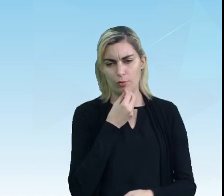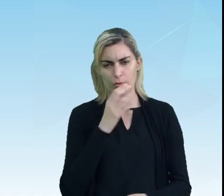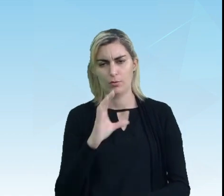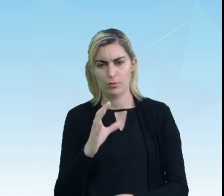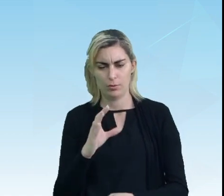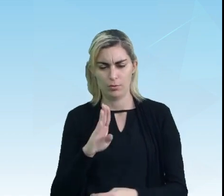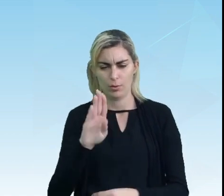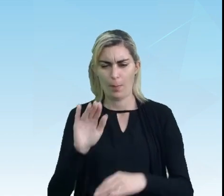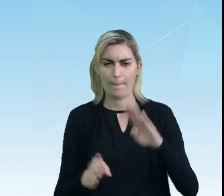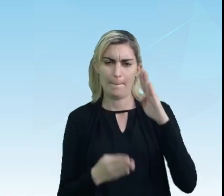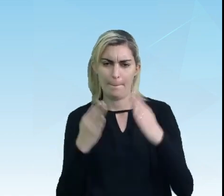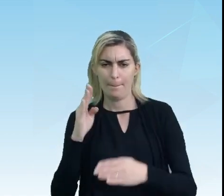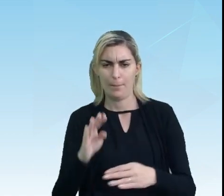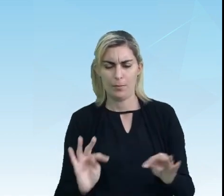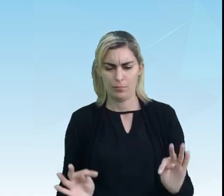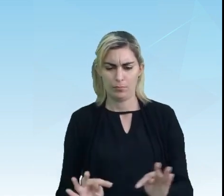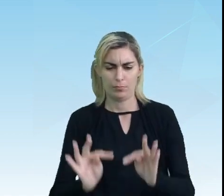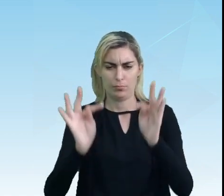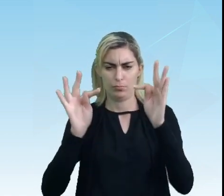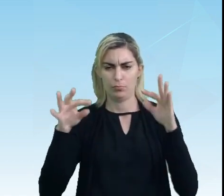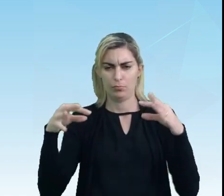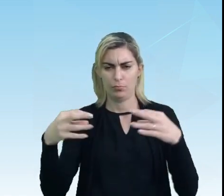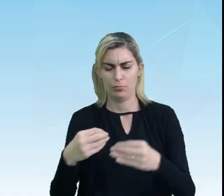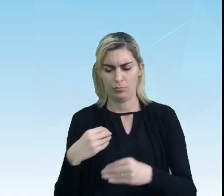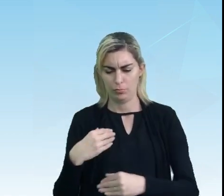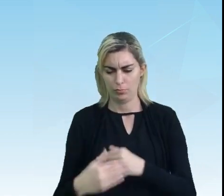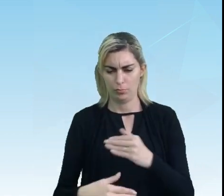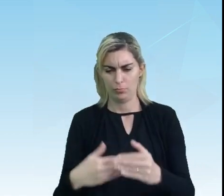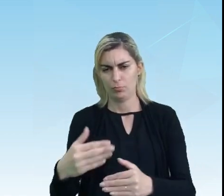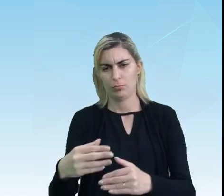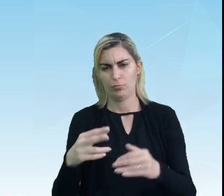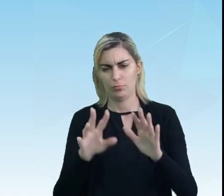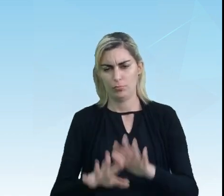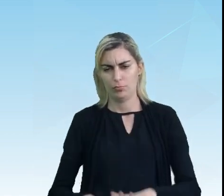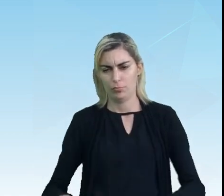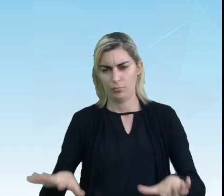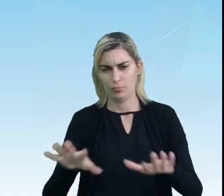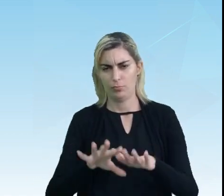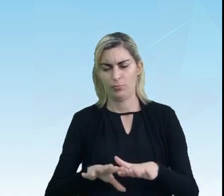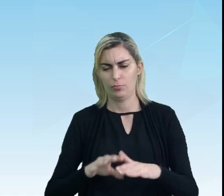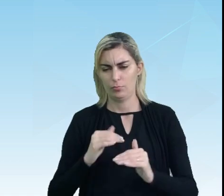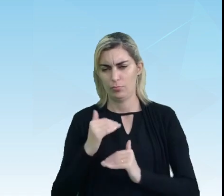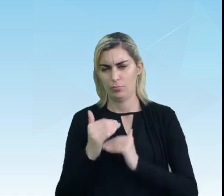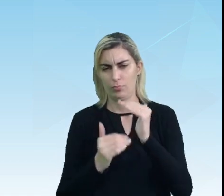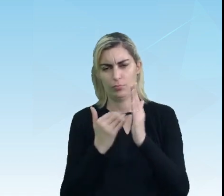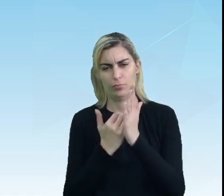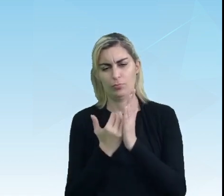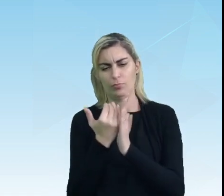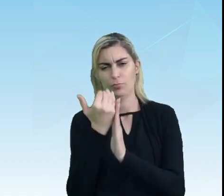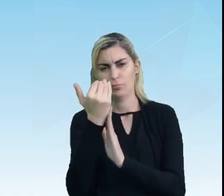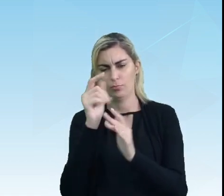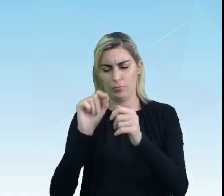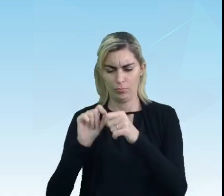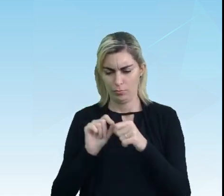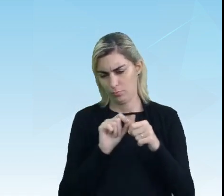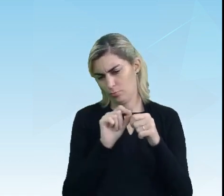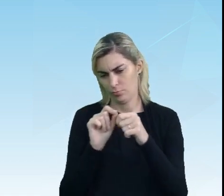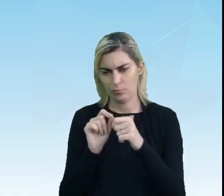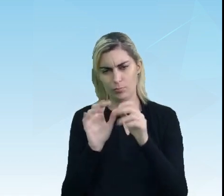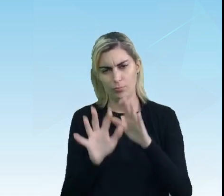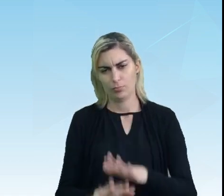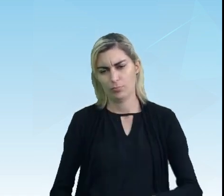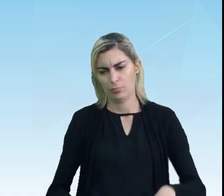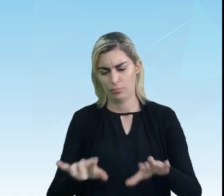a biotecnologia. Tudo isso foi desenvolvido com vista de quê? Aumentar a produtividade no